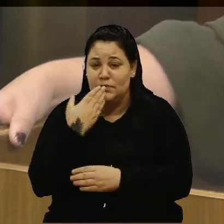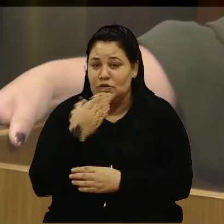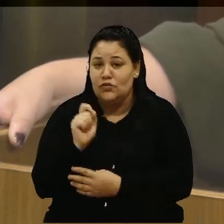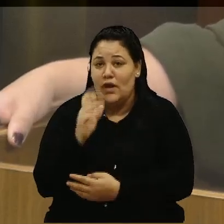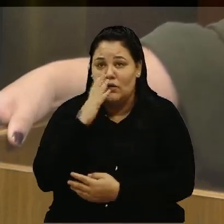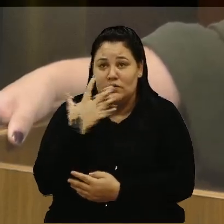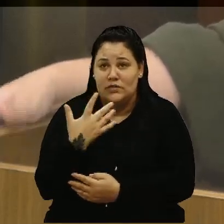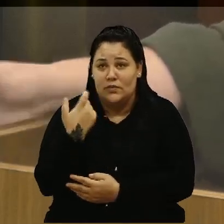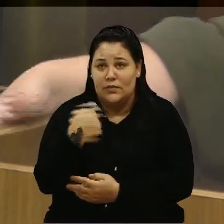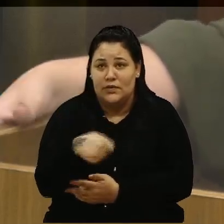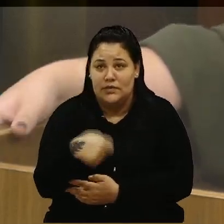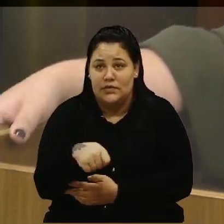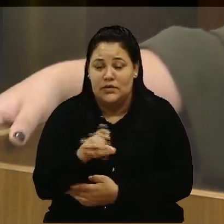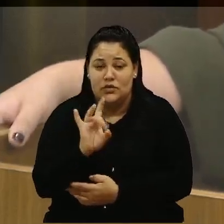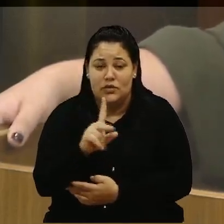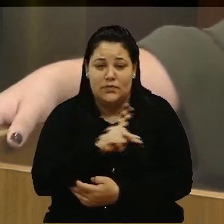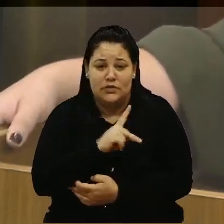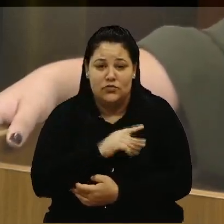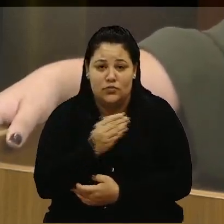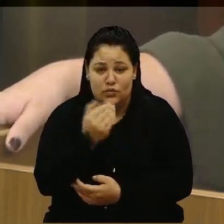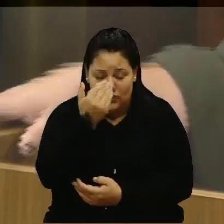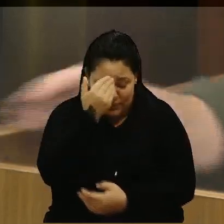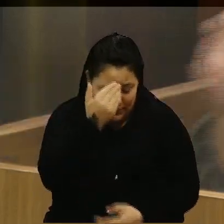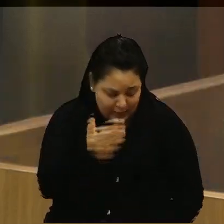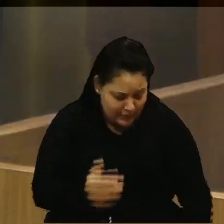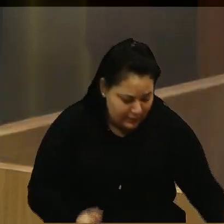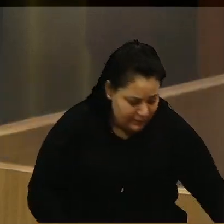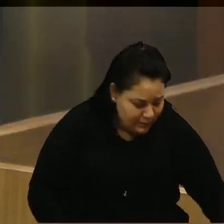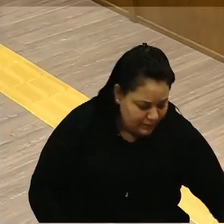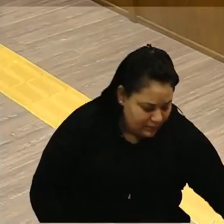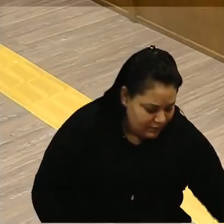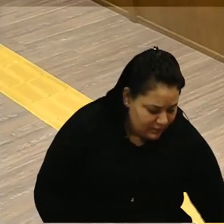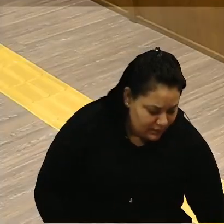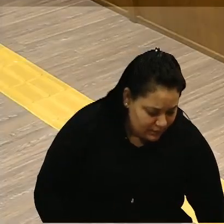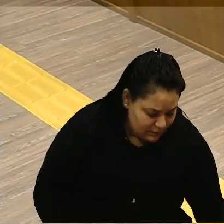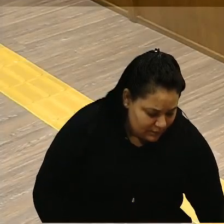necessárias, né? Era isso, senhor presidente. Muito obrigada. Muito obrigado. Encerrado o grande